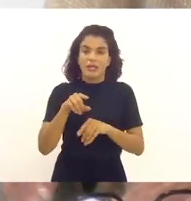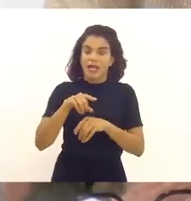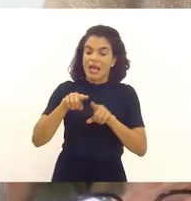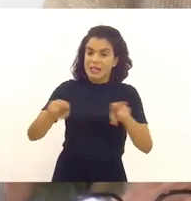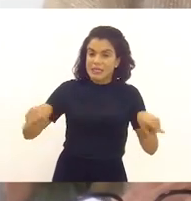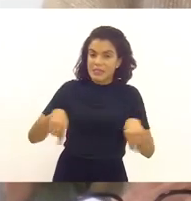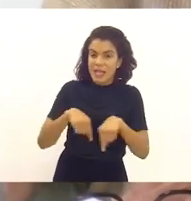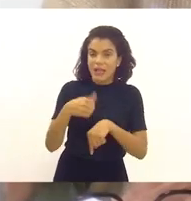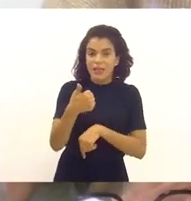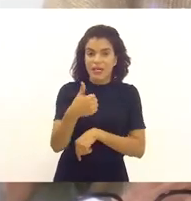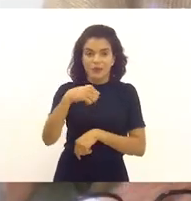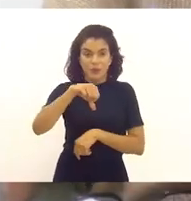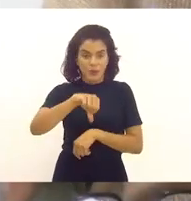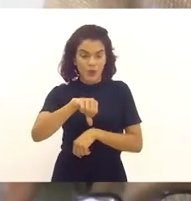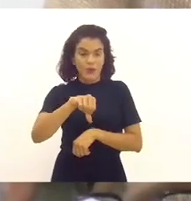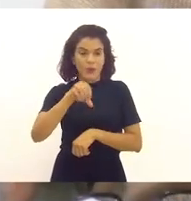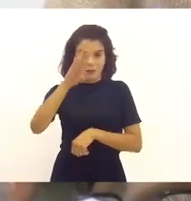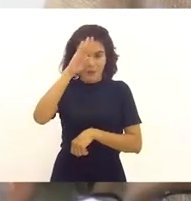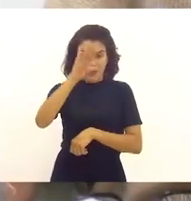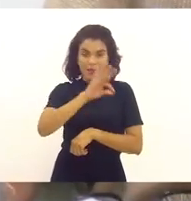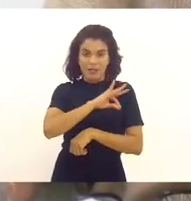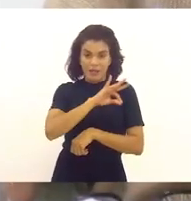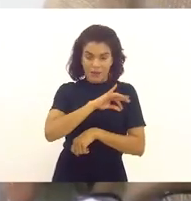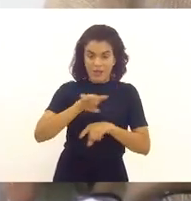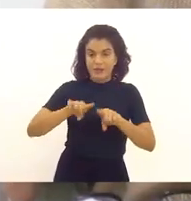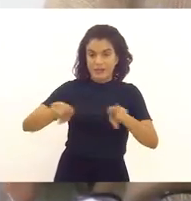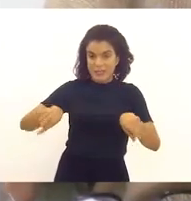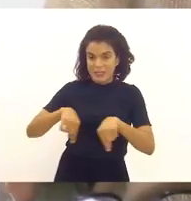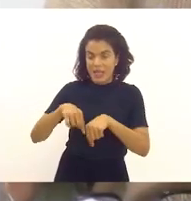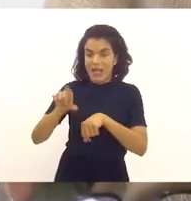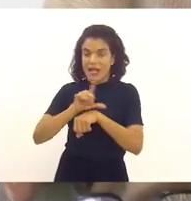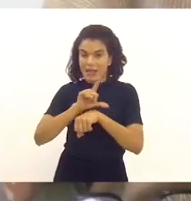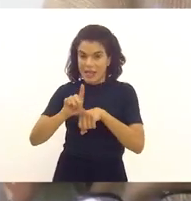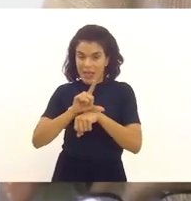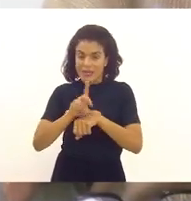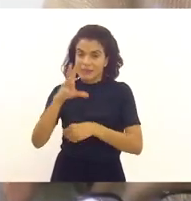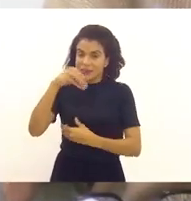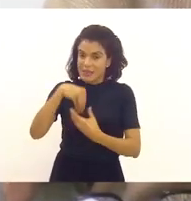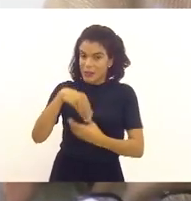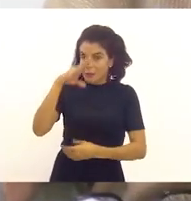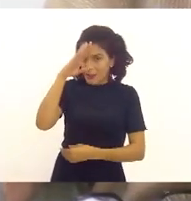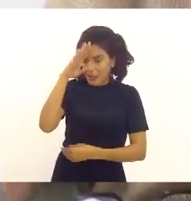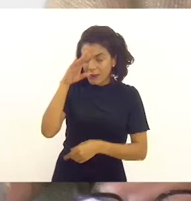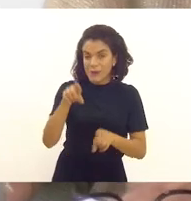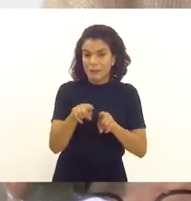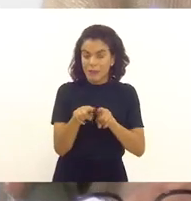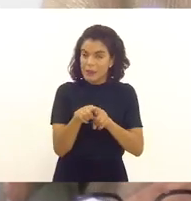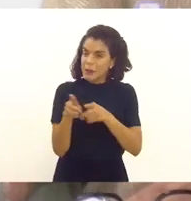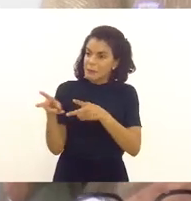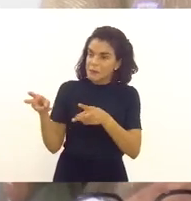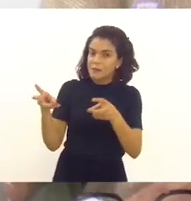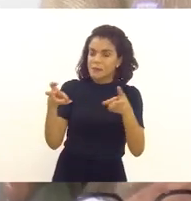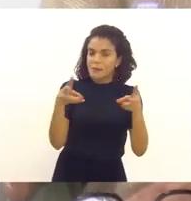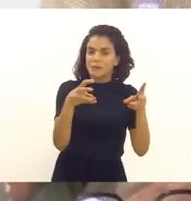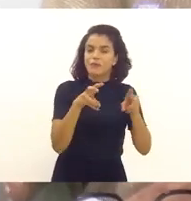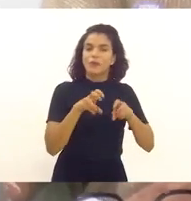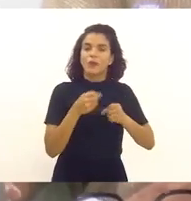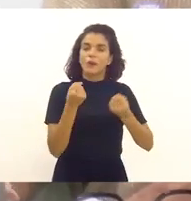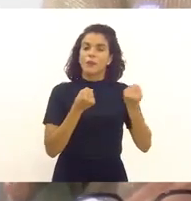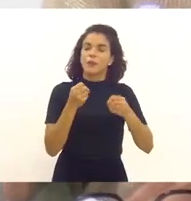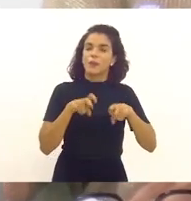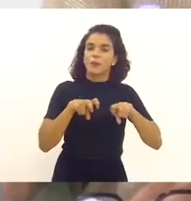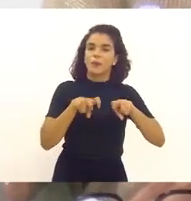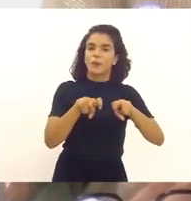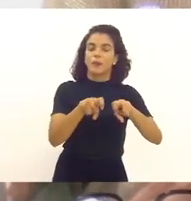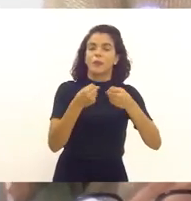sala do décimo nono batalhão em Copacabana também a sala lilás que está sendo revitalizada Então a gente tem visto que a Patrulha Maria da Penha tem